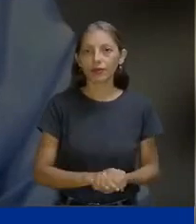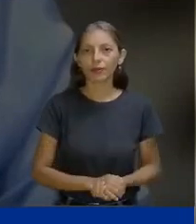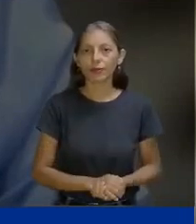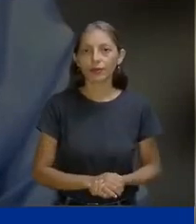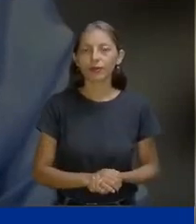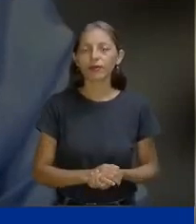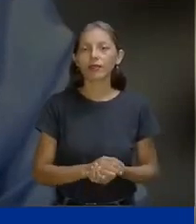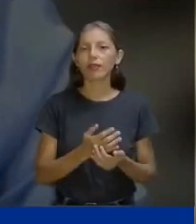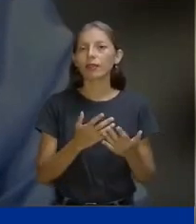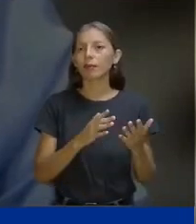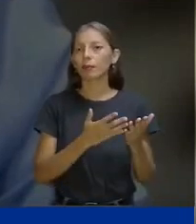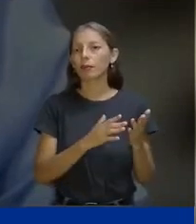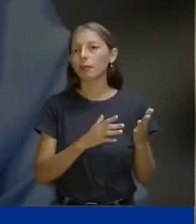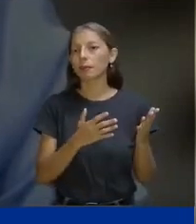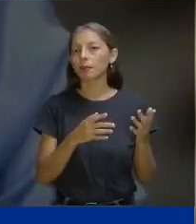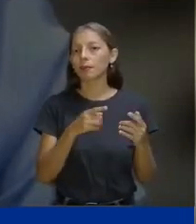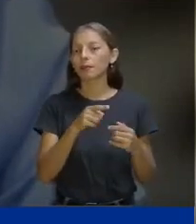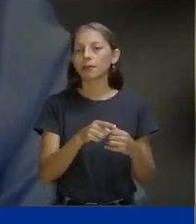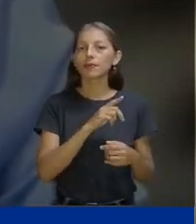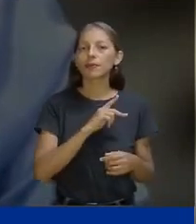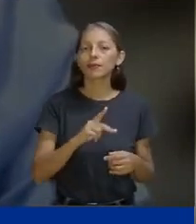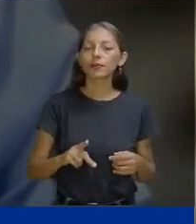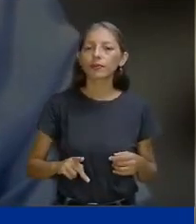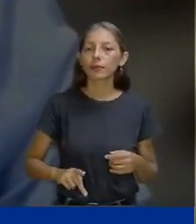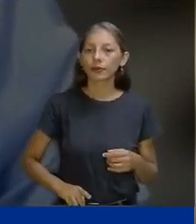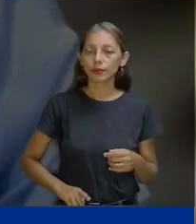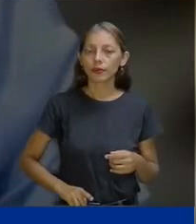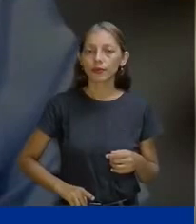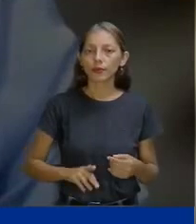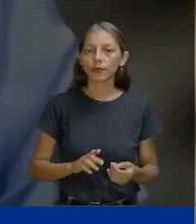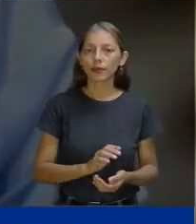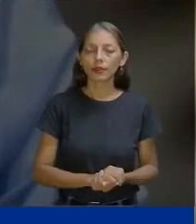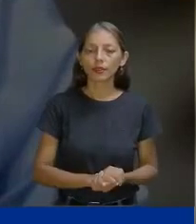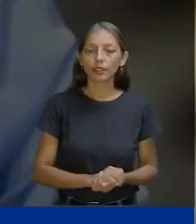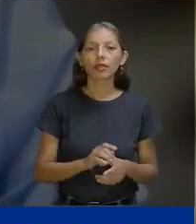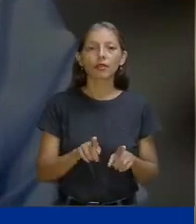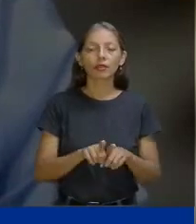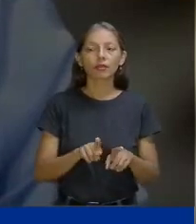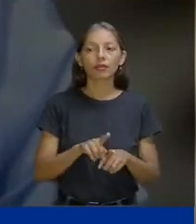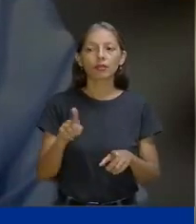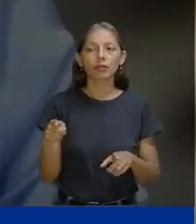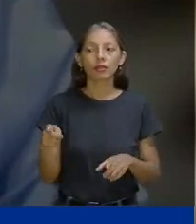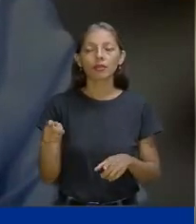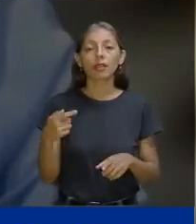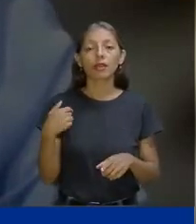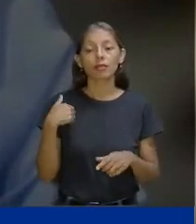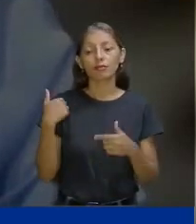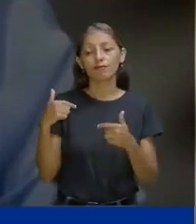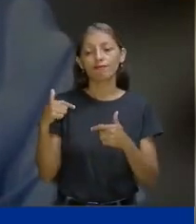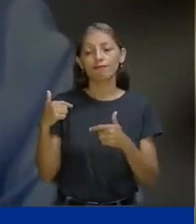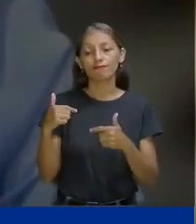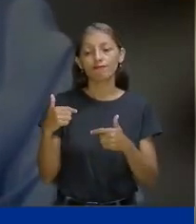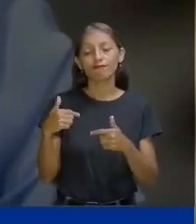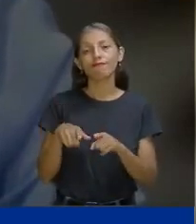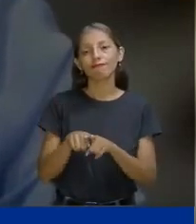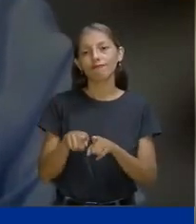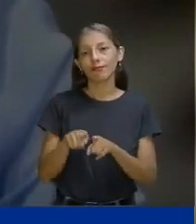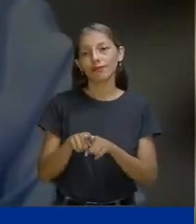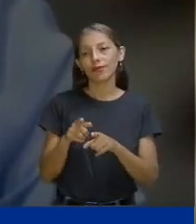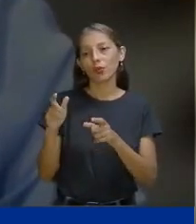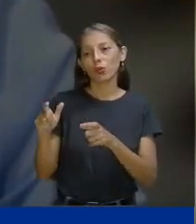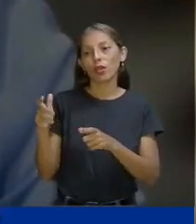Parabéns, doutor Paulo Madeira, por tomar frente disso. Eu também estou em evento institucional pela OAB,